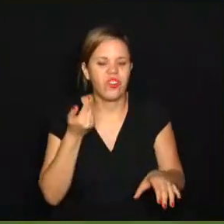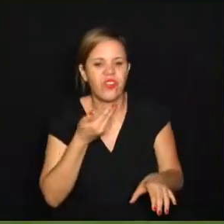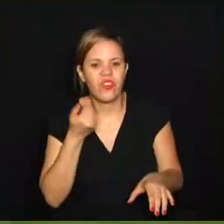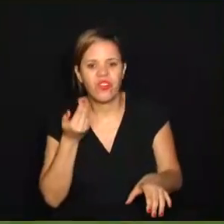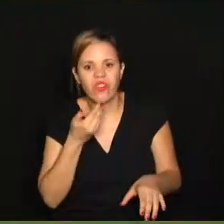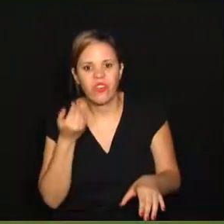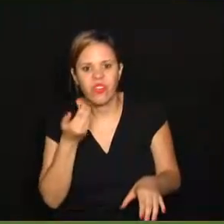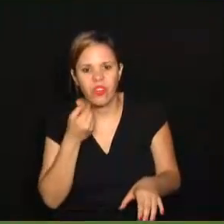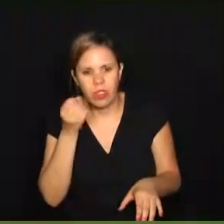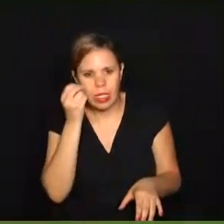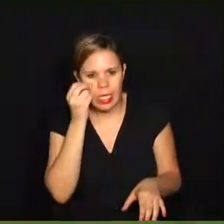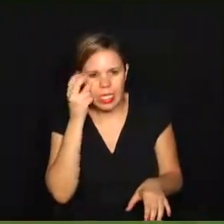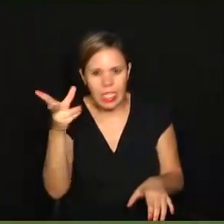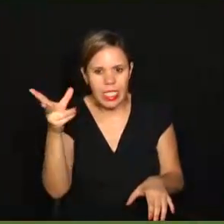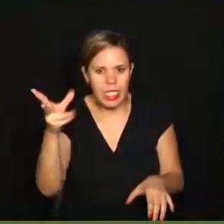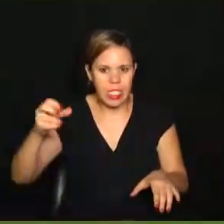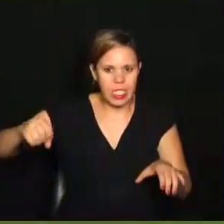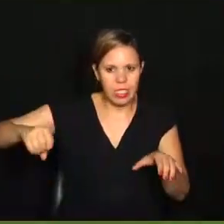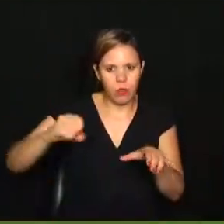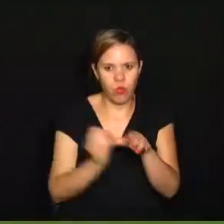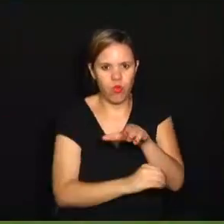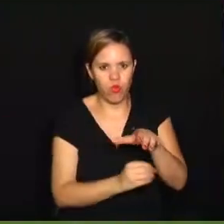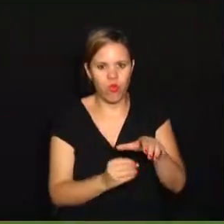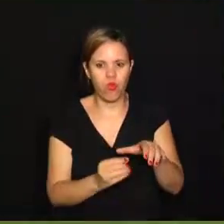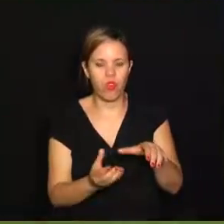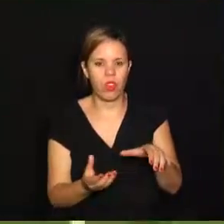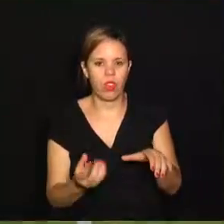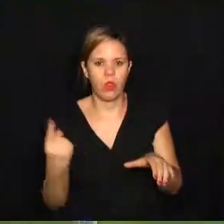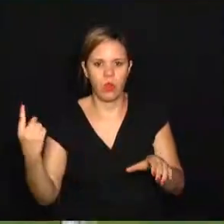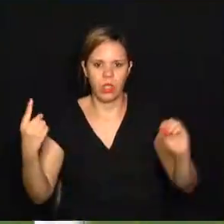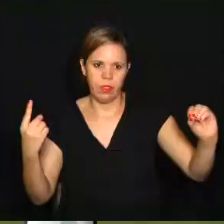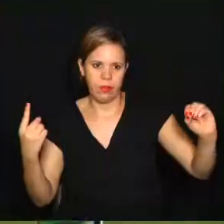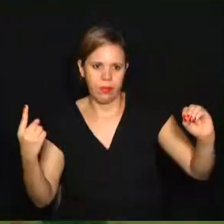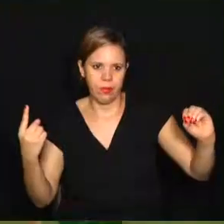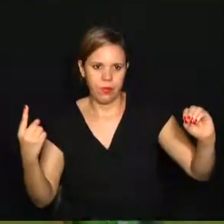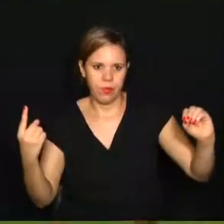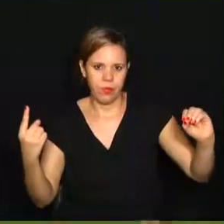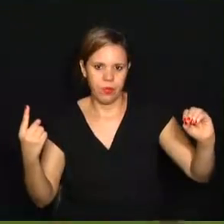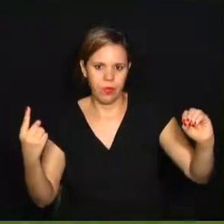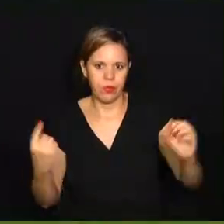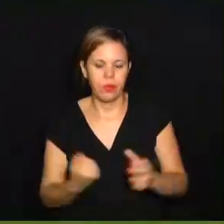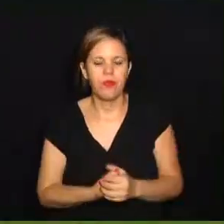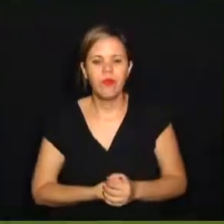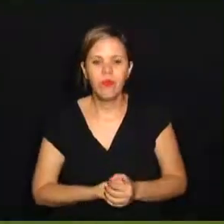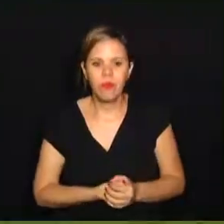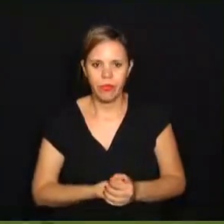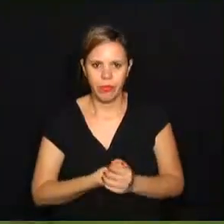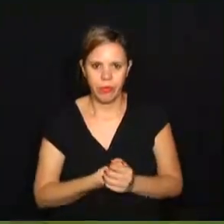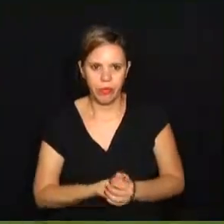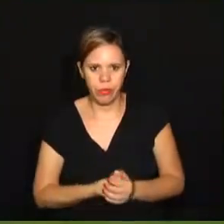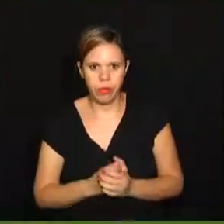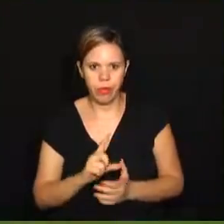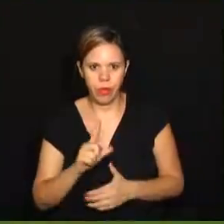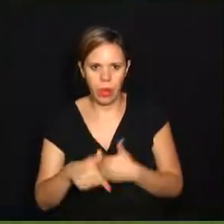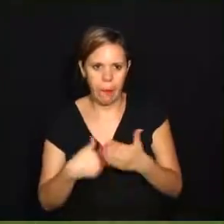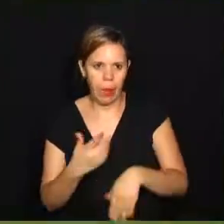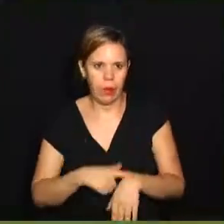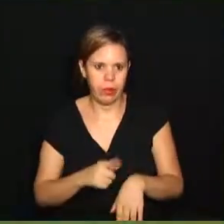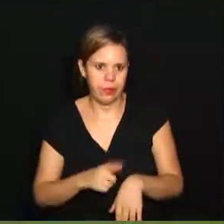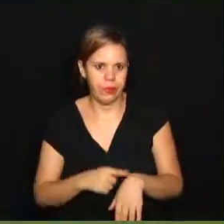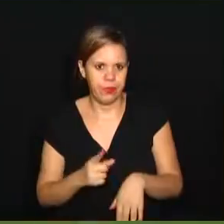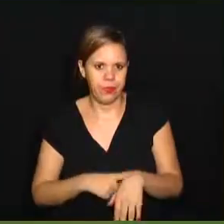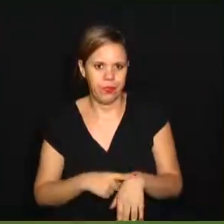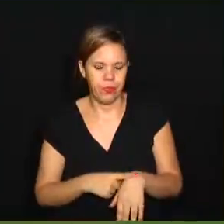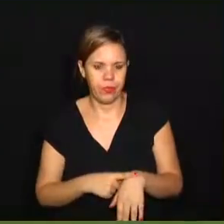E esperto, colocou para o fundo das redes. 1-0 Guarani. Pouco depois, após